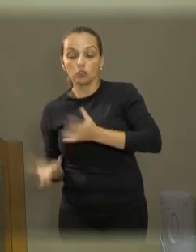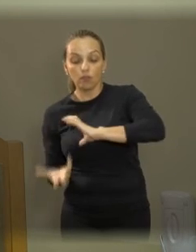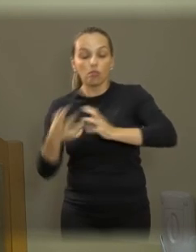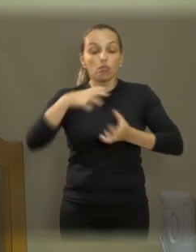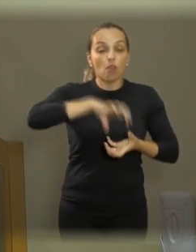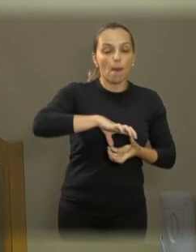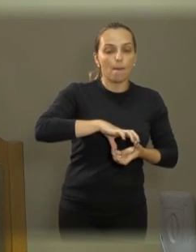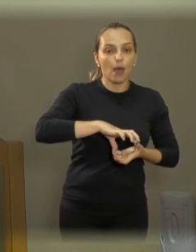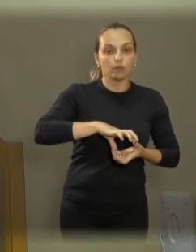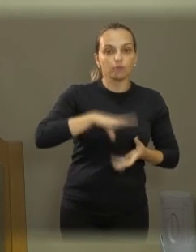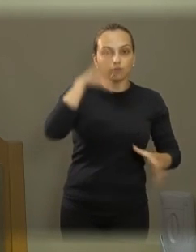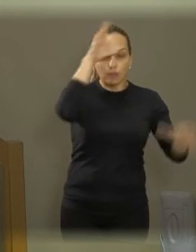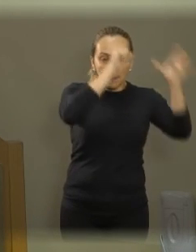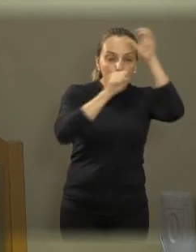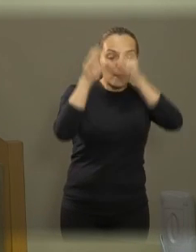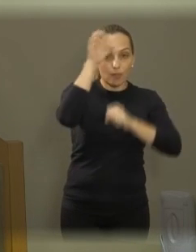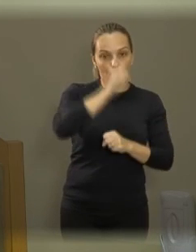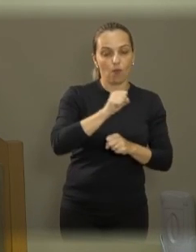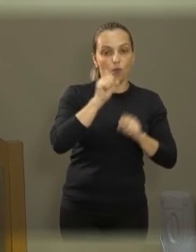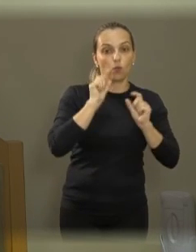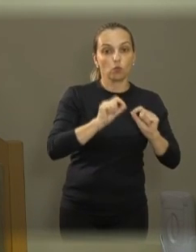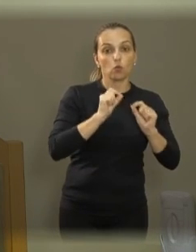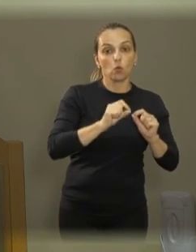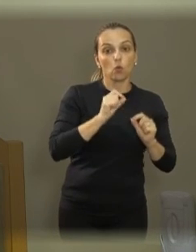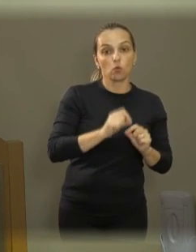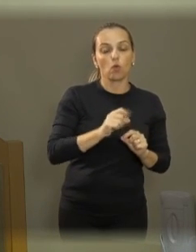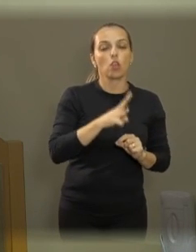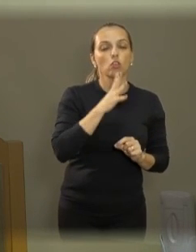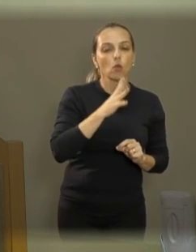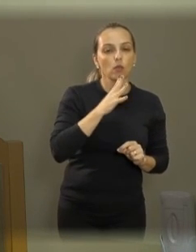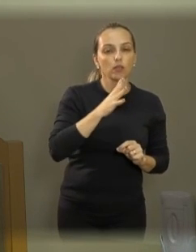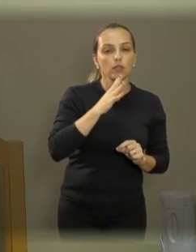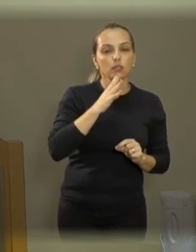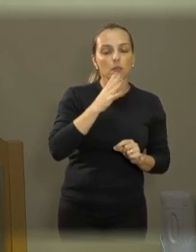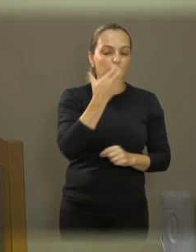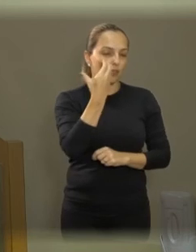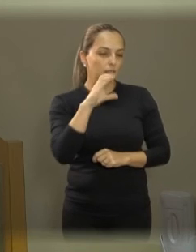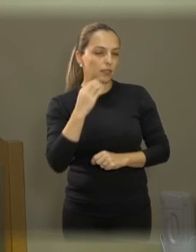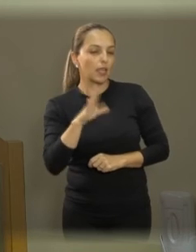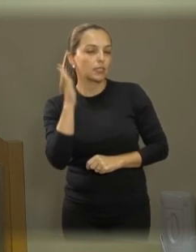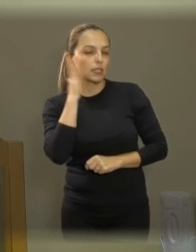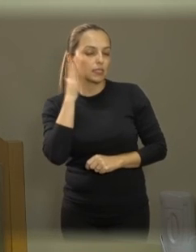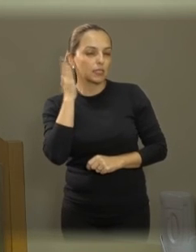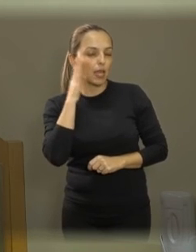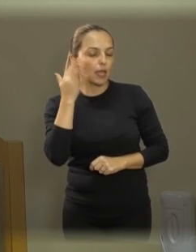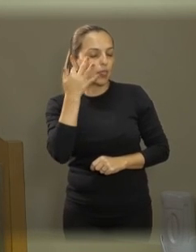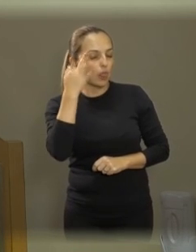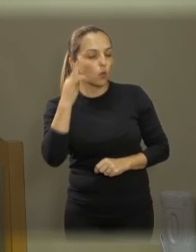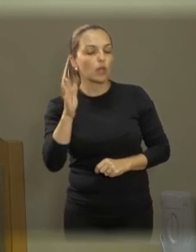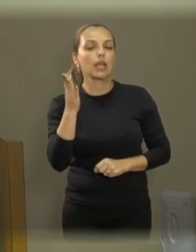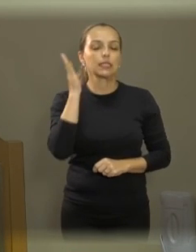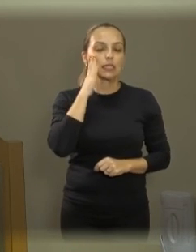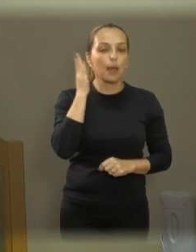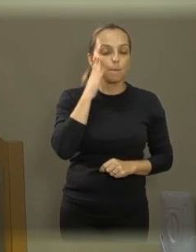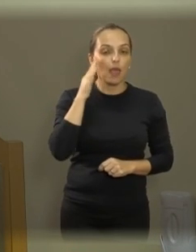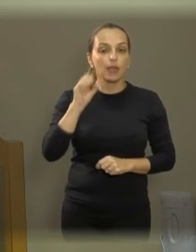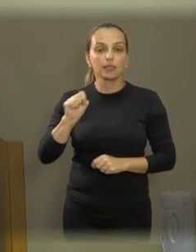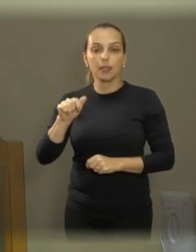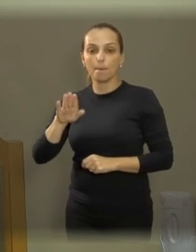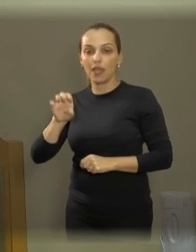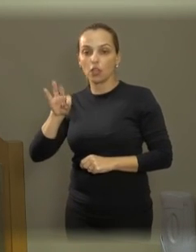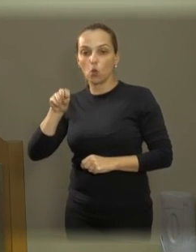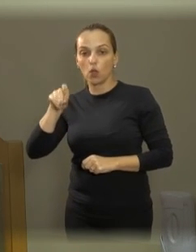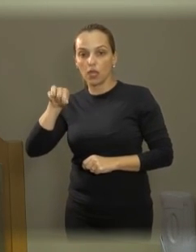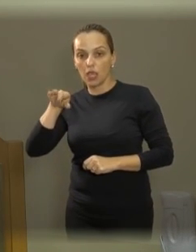qual a diferença? Conhecimento é possuir domínio teórico-prático de uma ciência ou técnica, e sabedoria é o conhecimento